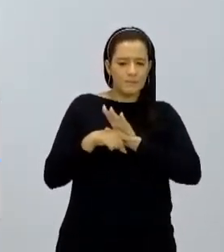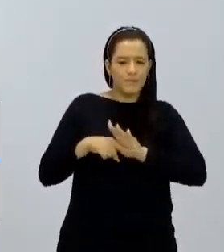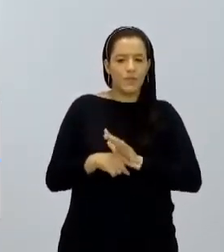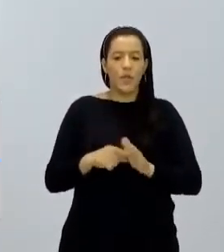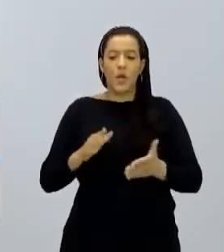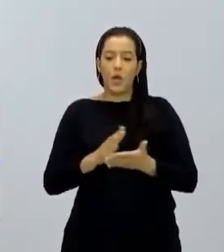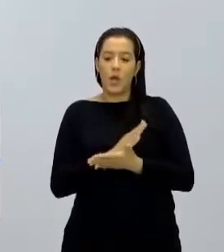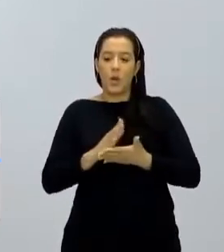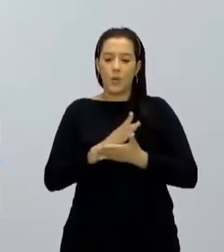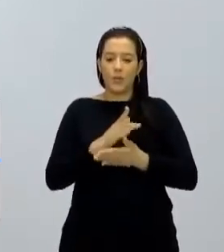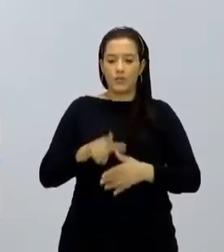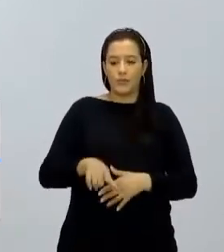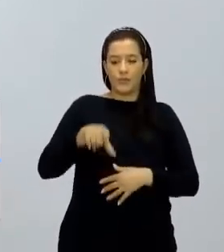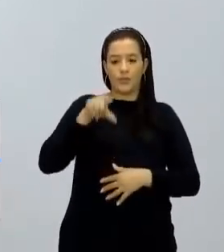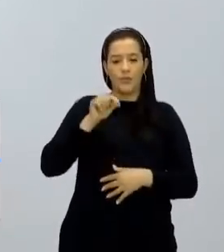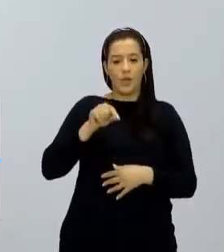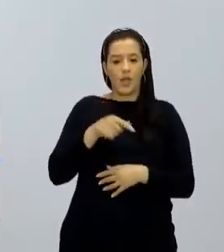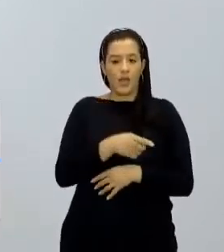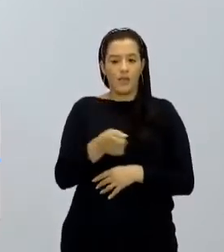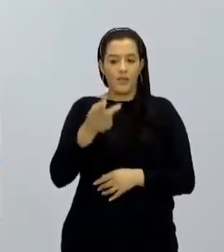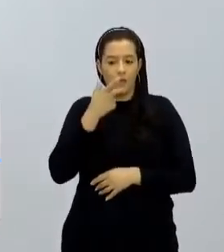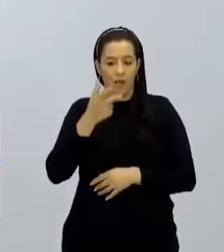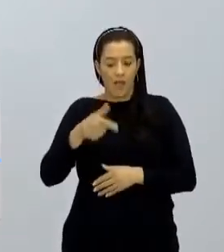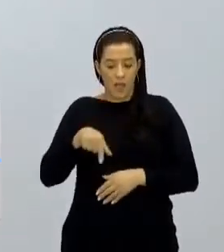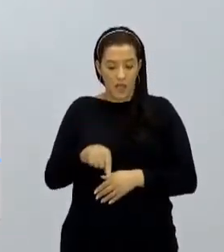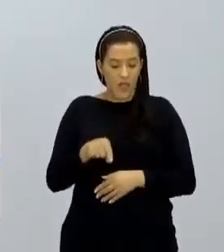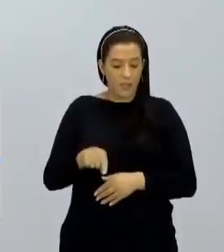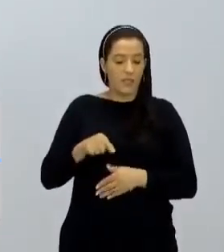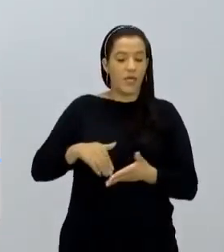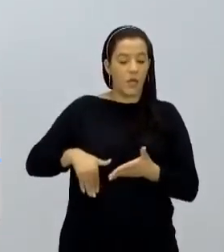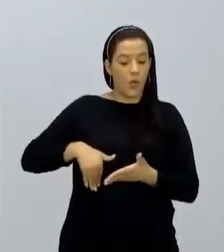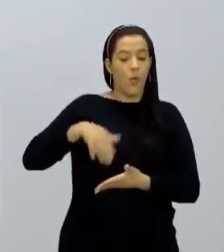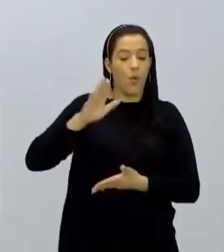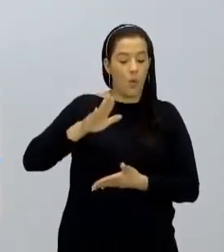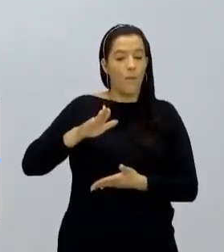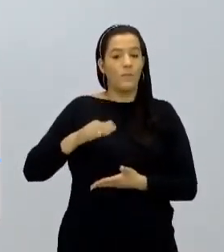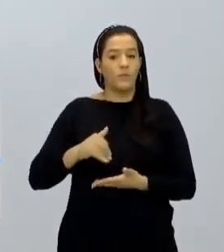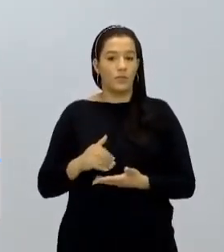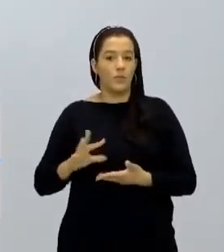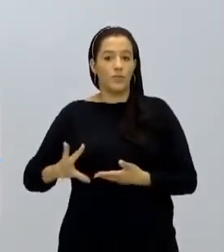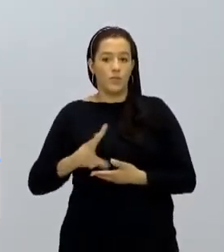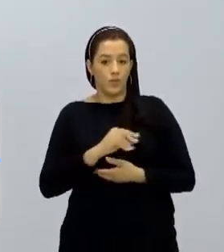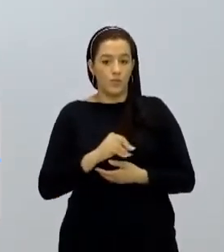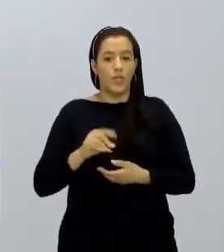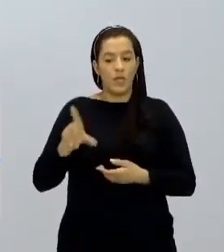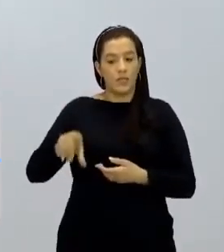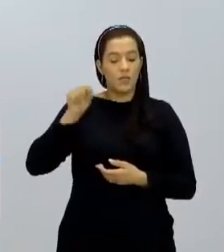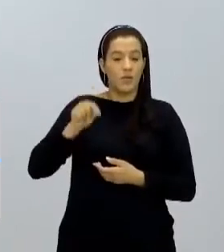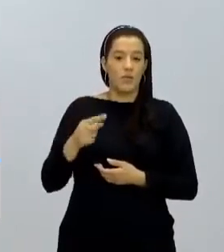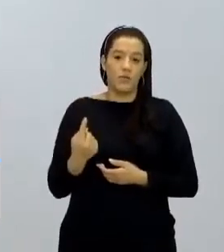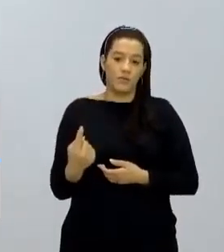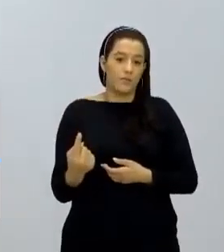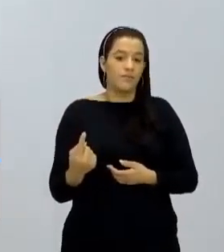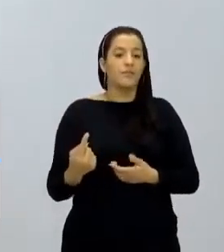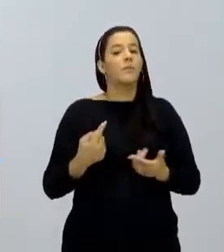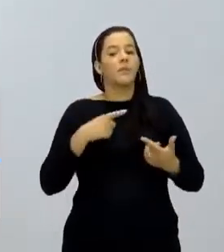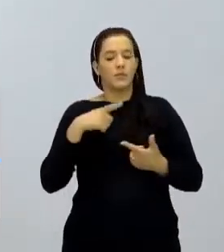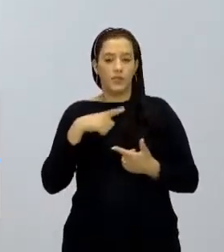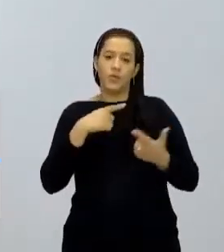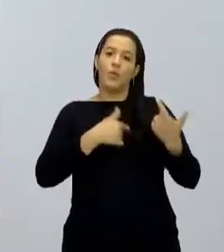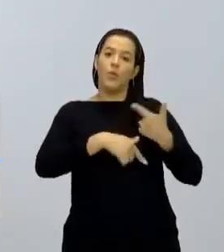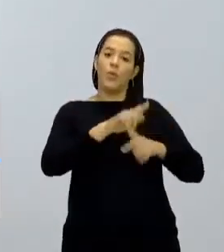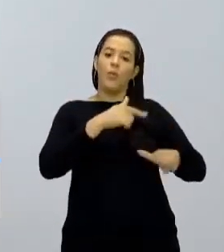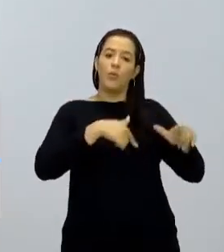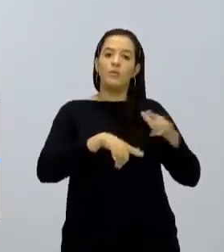aquele trabalho e fala, pô, esse aqui que foi o pontapé mesmo, esse aqui foi... E aí se escolhe essa pessoa. Mas não quer dizer que não tinham outras pessoas